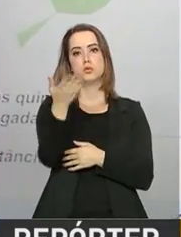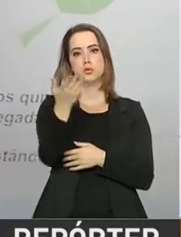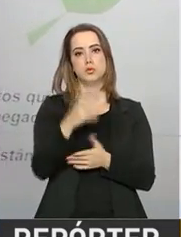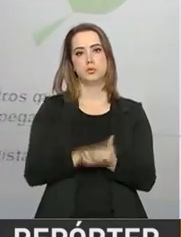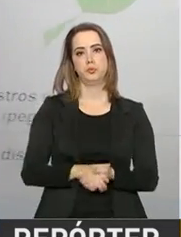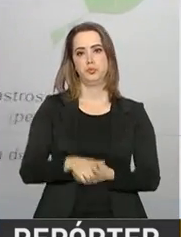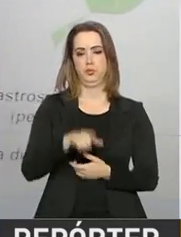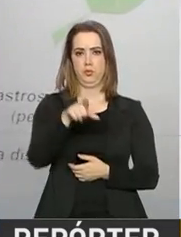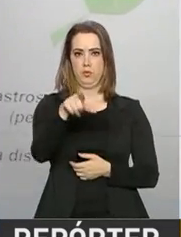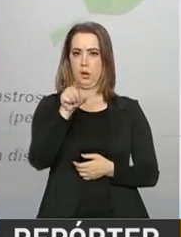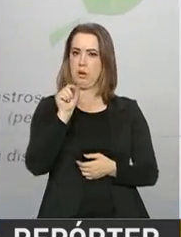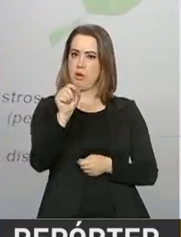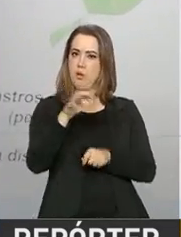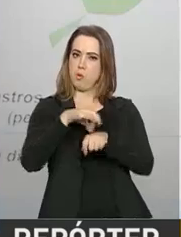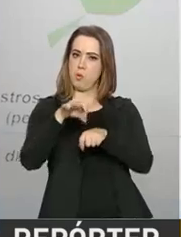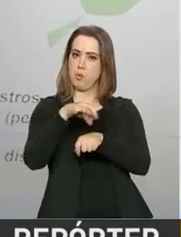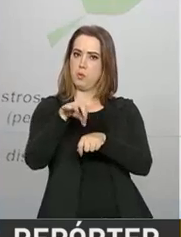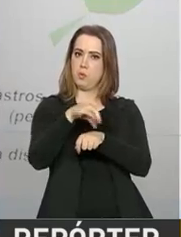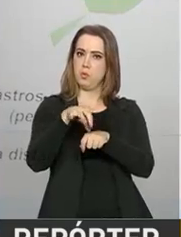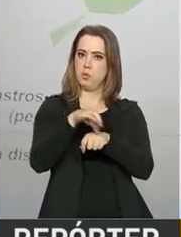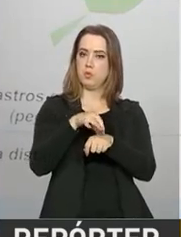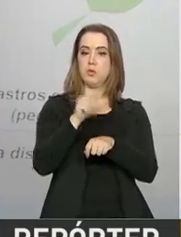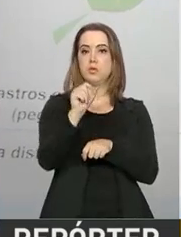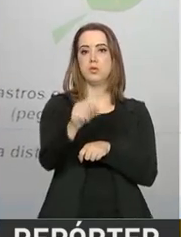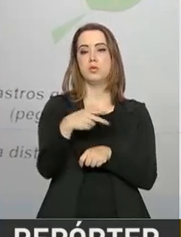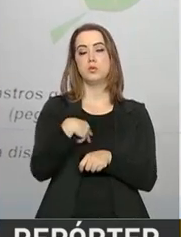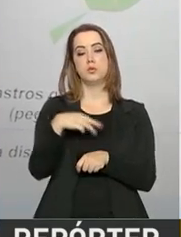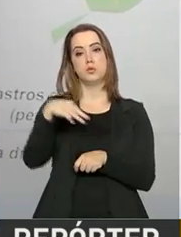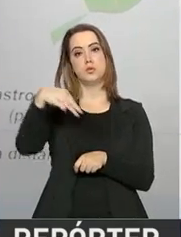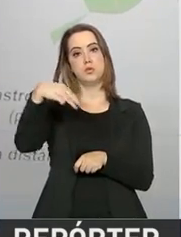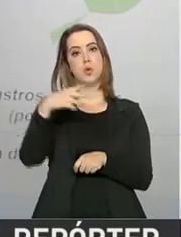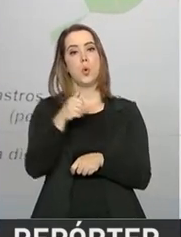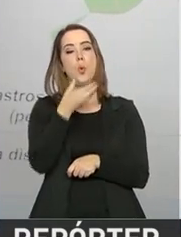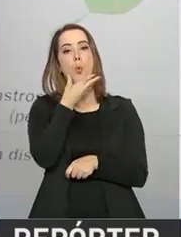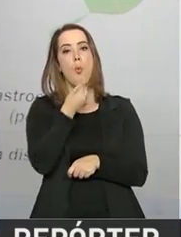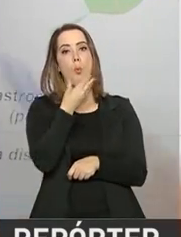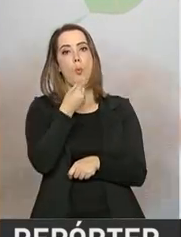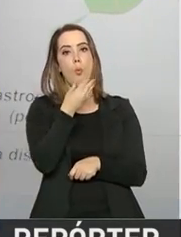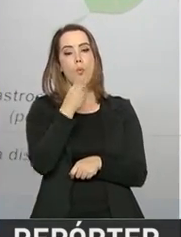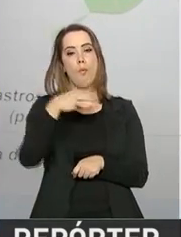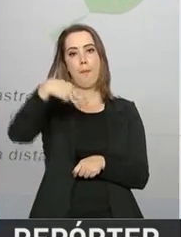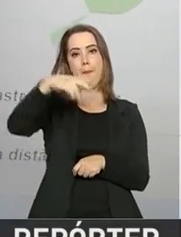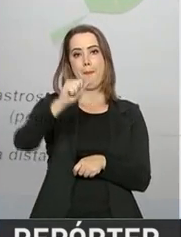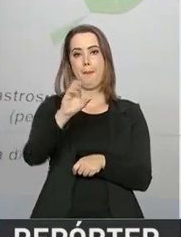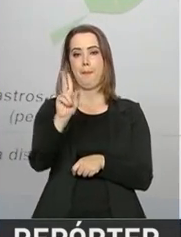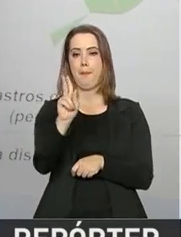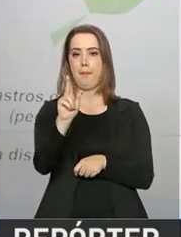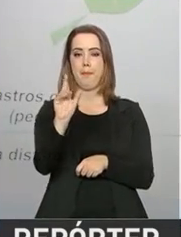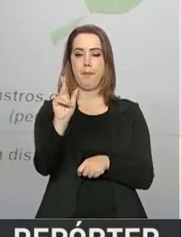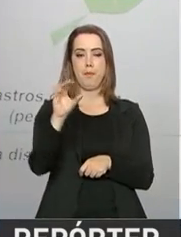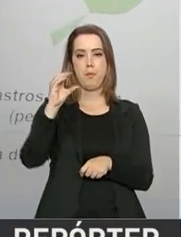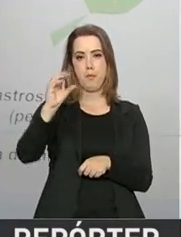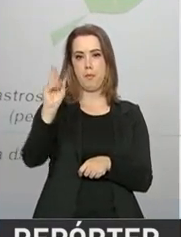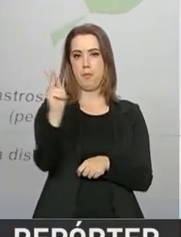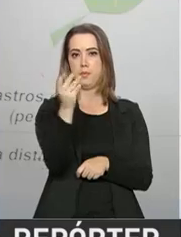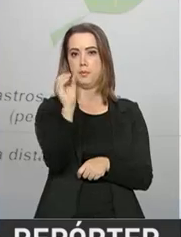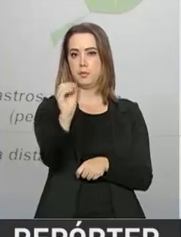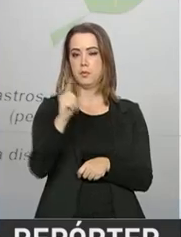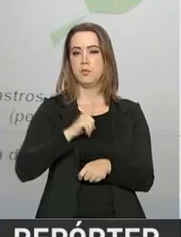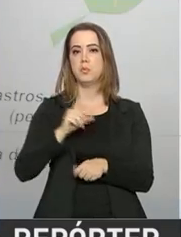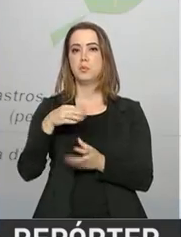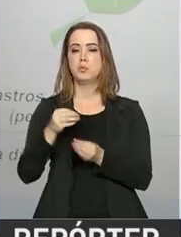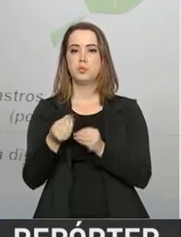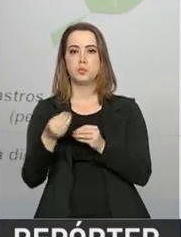liberam para atrair fêmea para casalamento são moléculas químicas voláteis são carregadas pelo vento né O